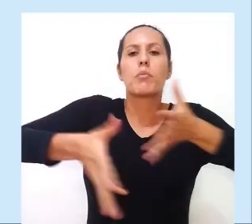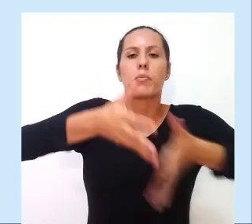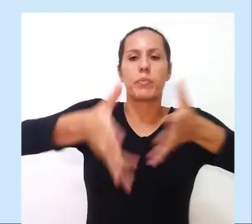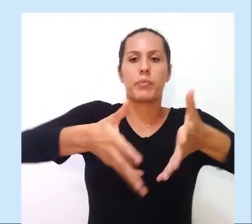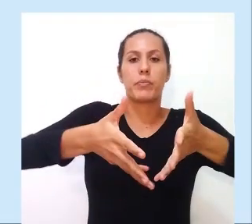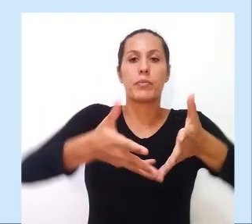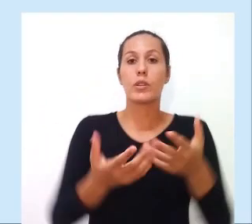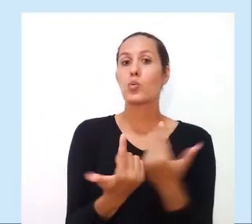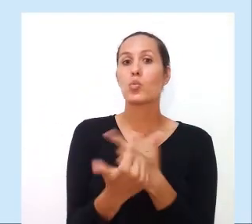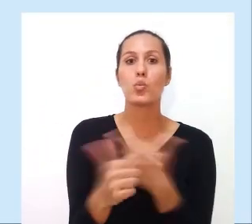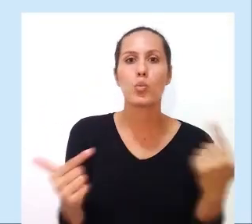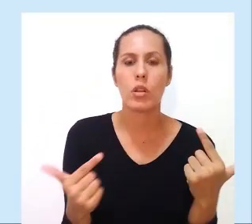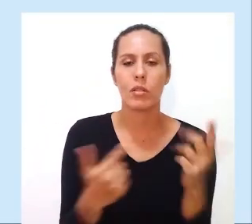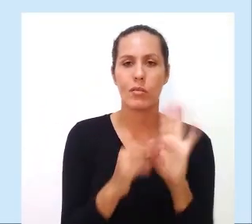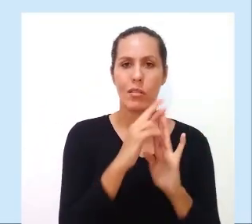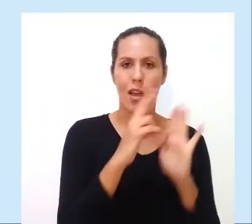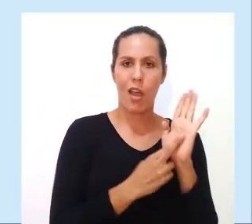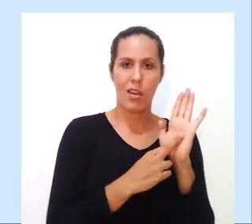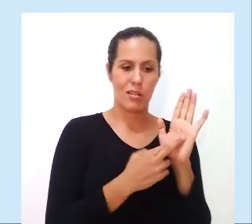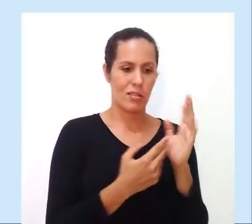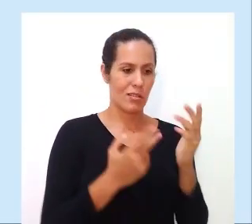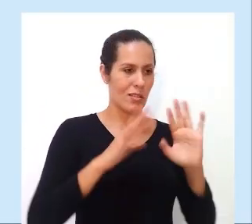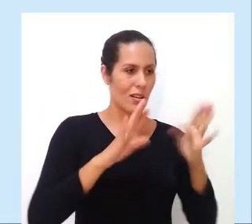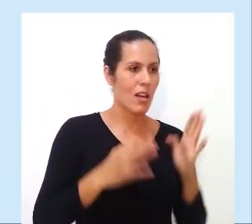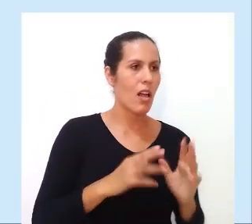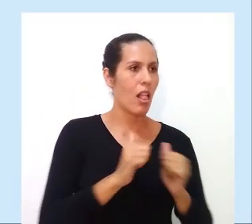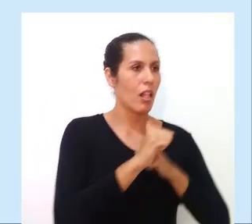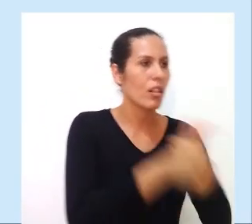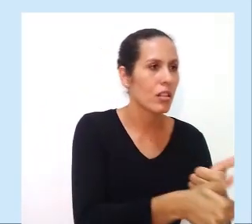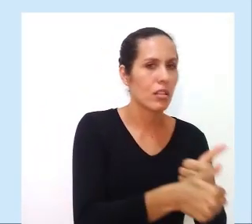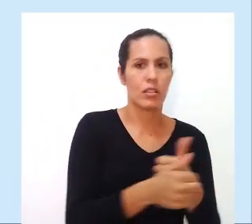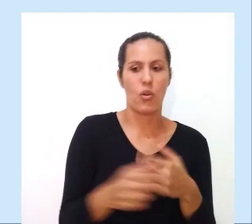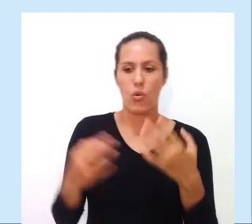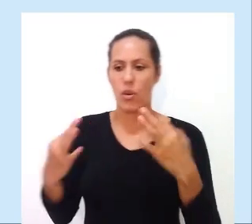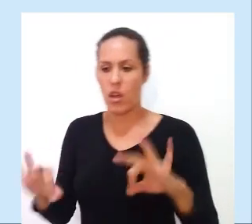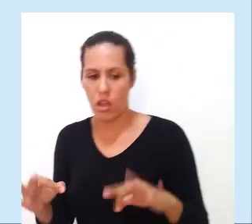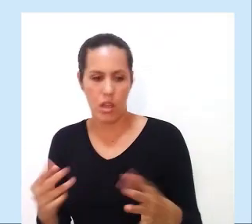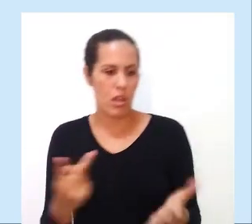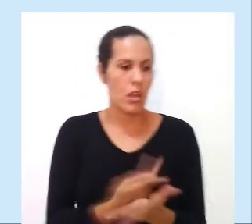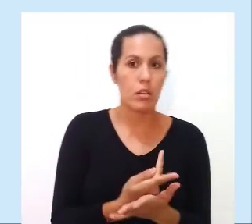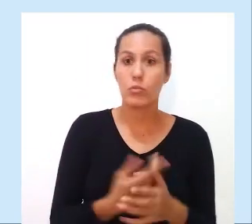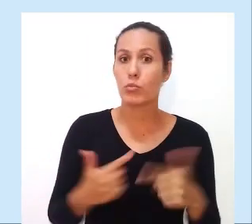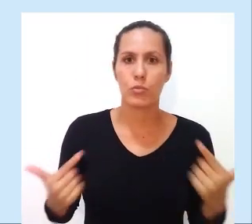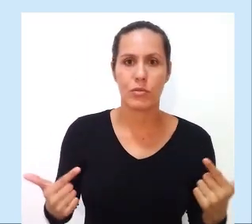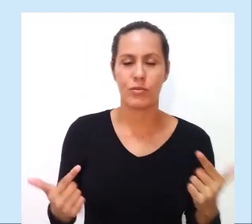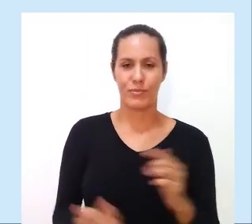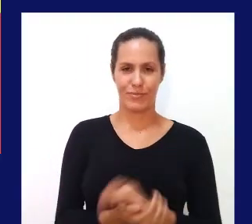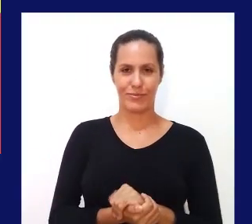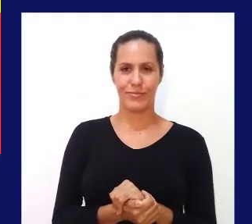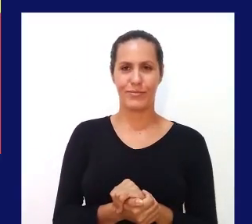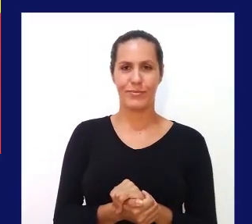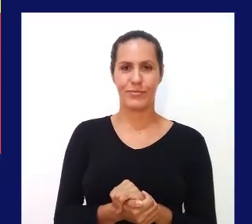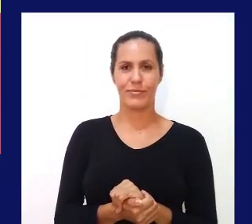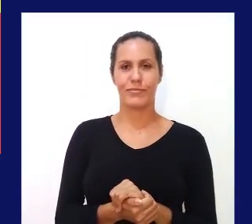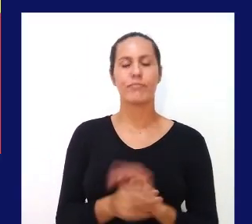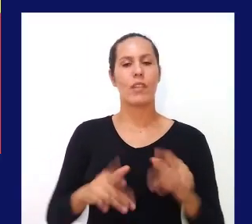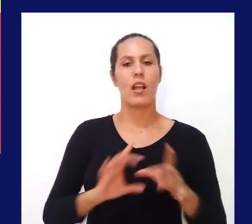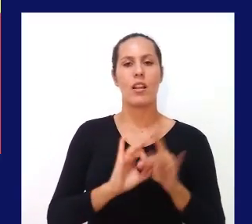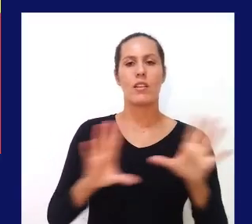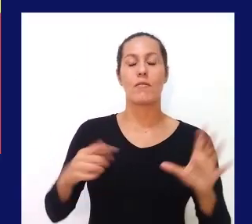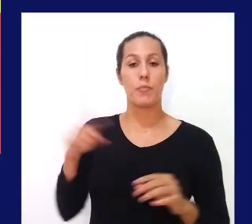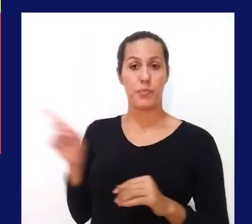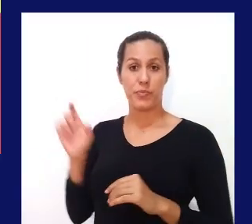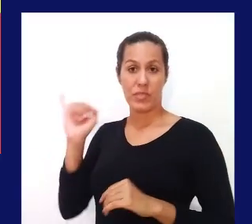ou seja, não existe um padrão de estética, não existe um padrão certo de movimento. A imagem que aparece